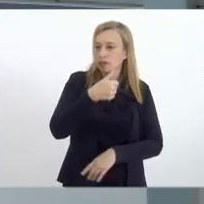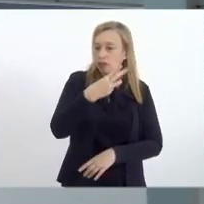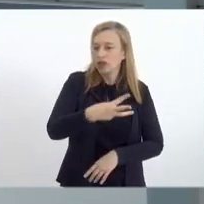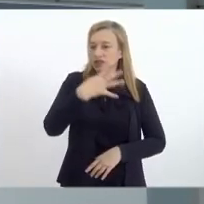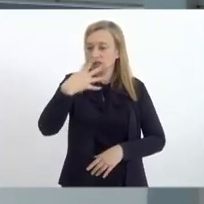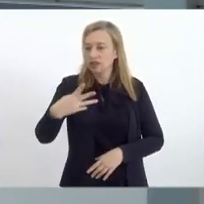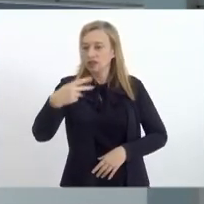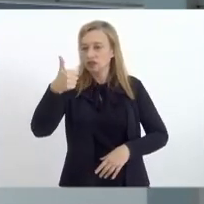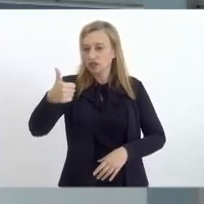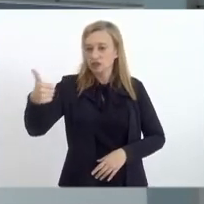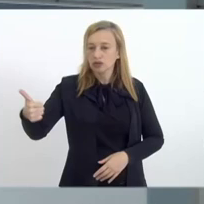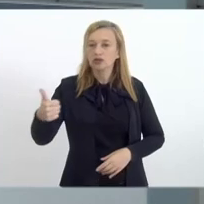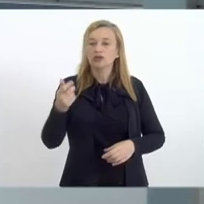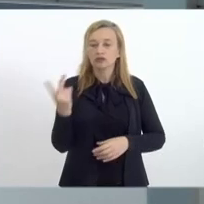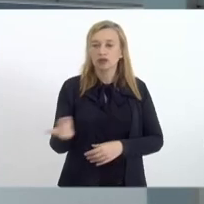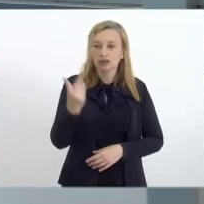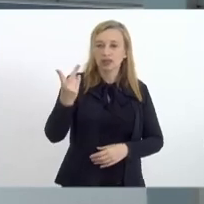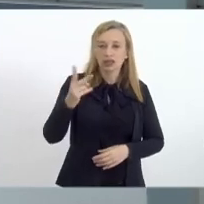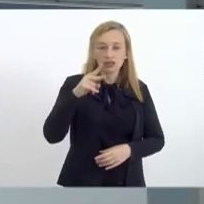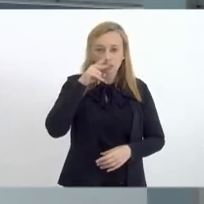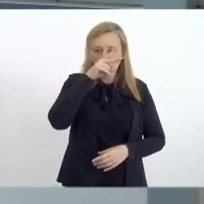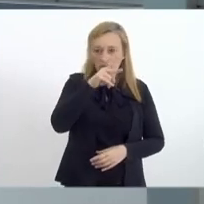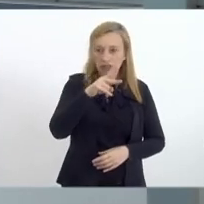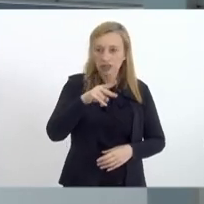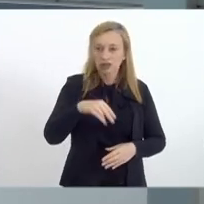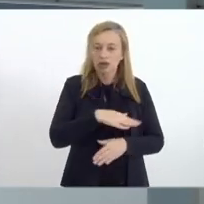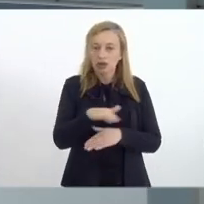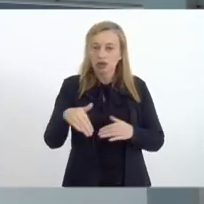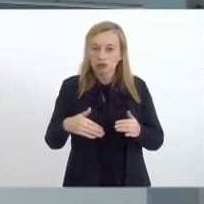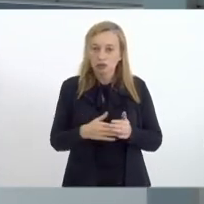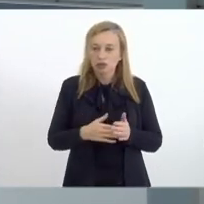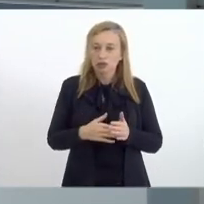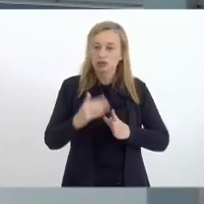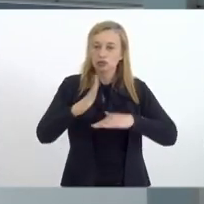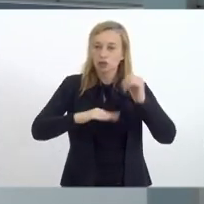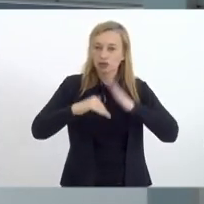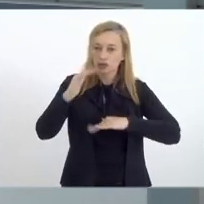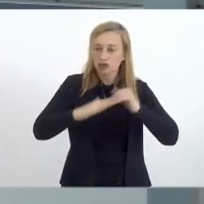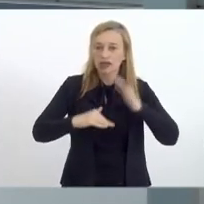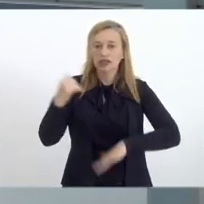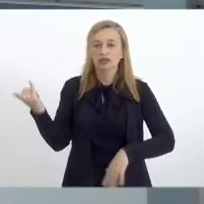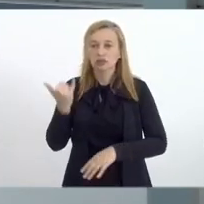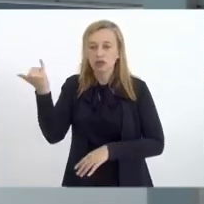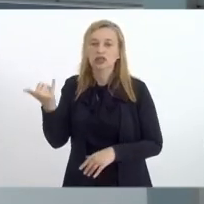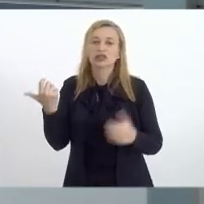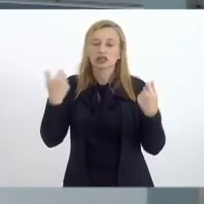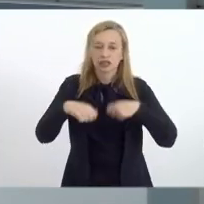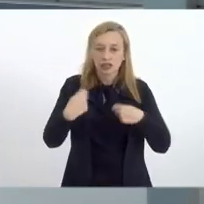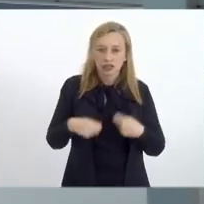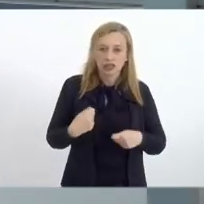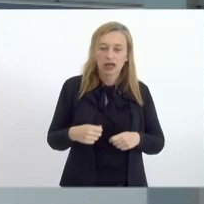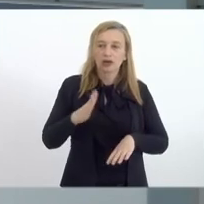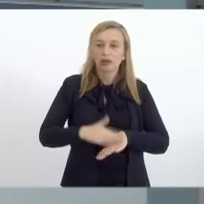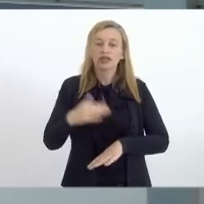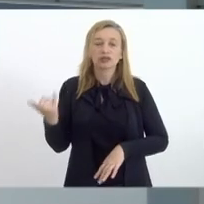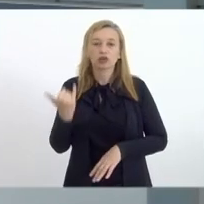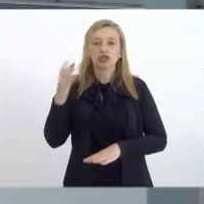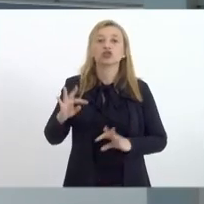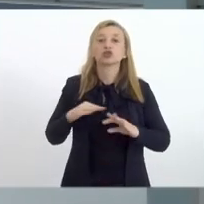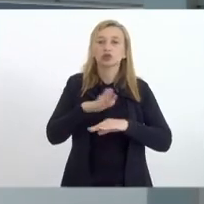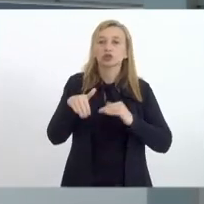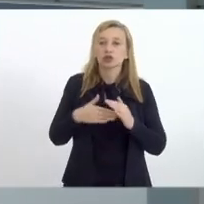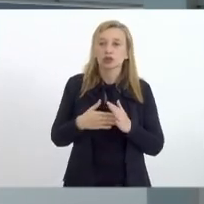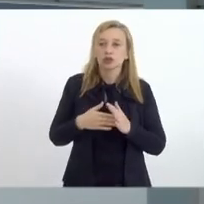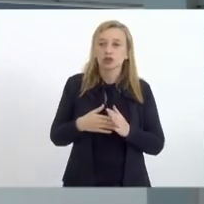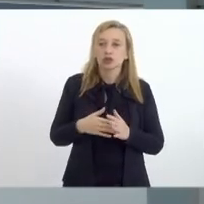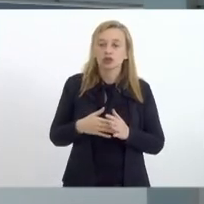43/21 valorizará e fortalecerá as carreiras de tão importante e necessária autarquia. E o mais importante de tudo, sem